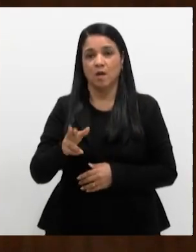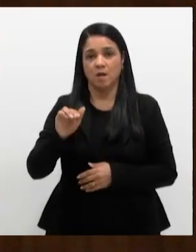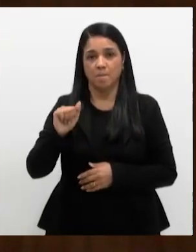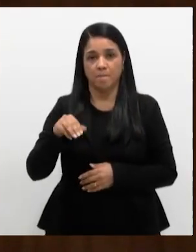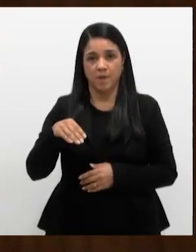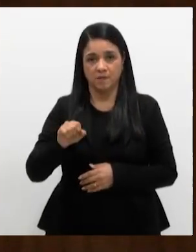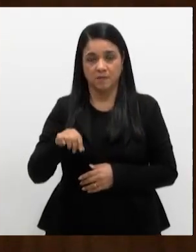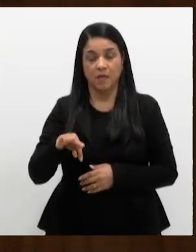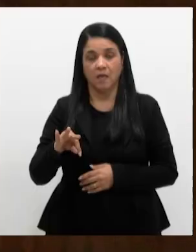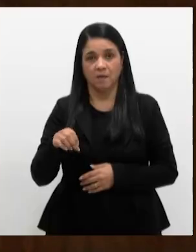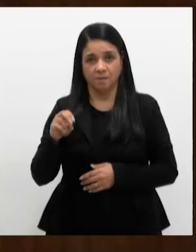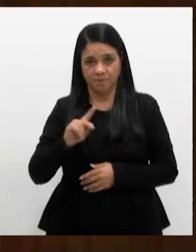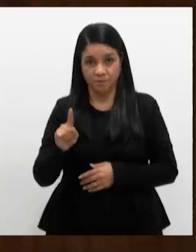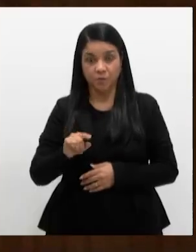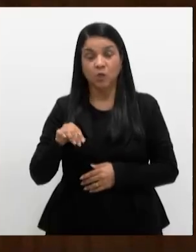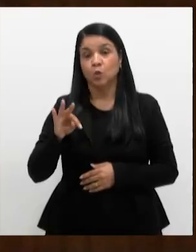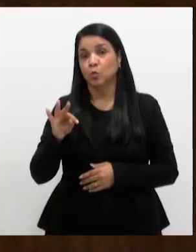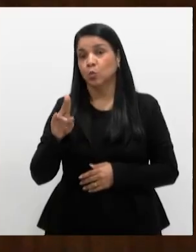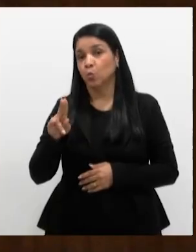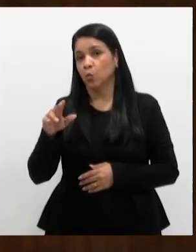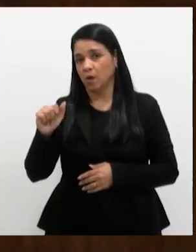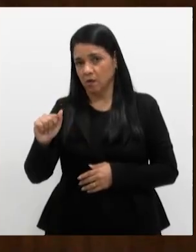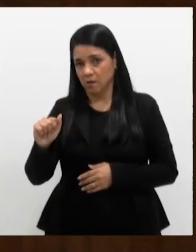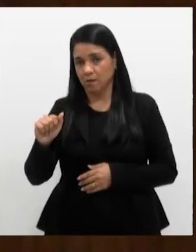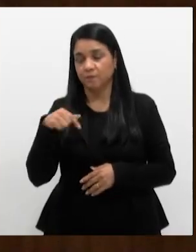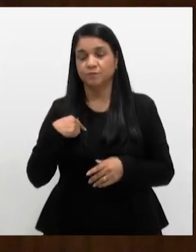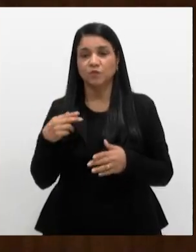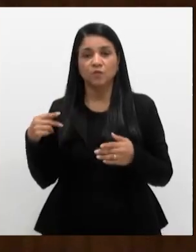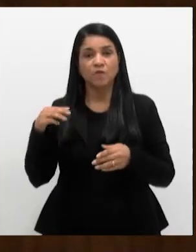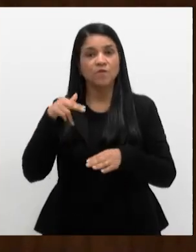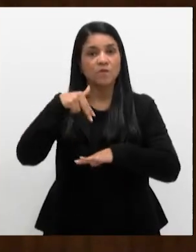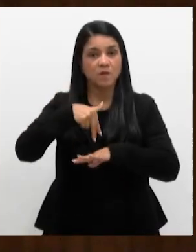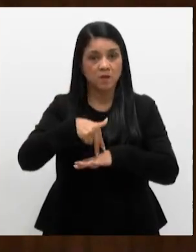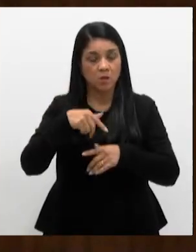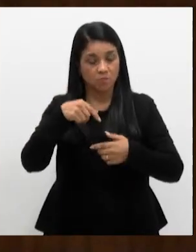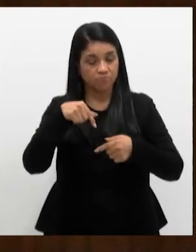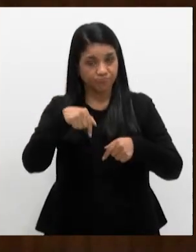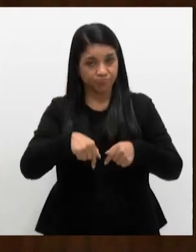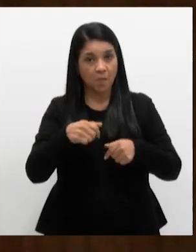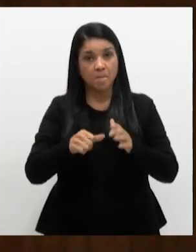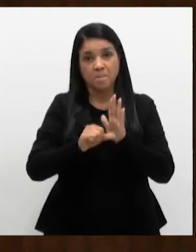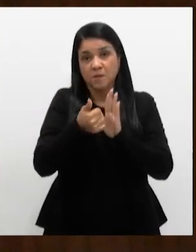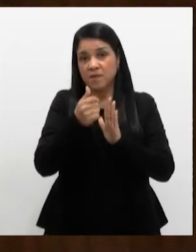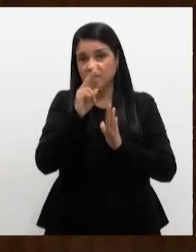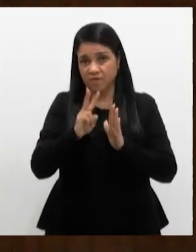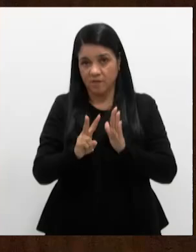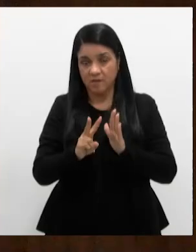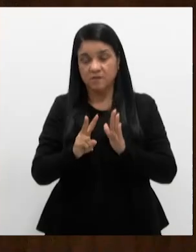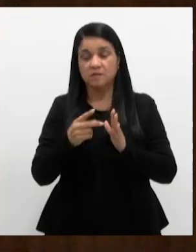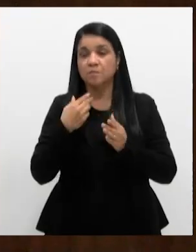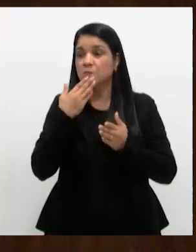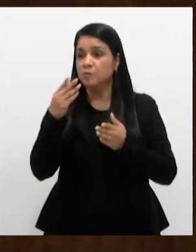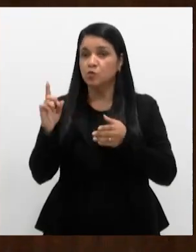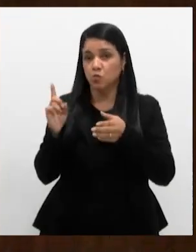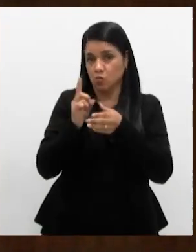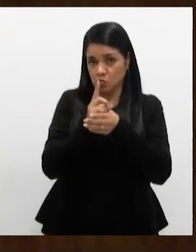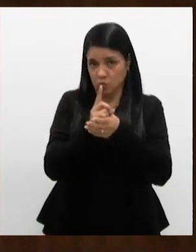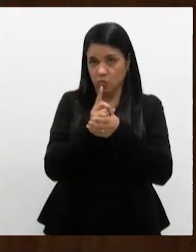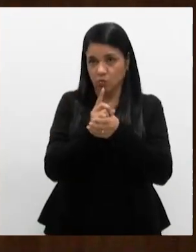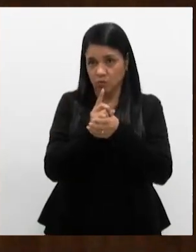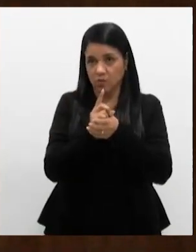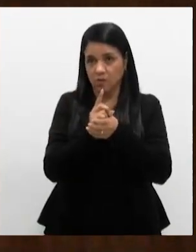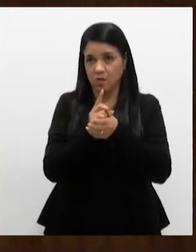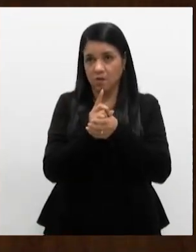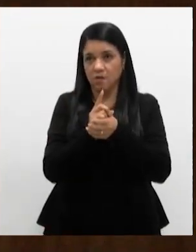vários deputados aqui, no dia que veio ao plenário pela primeira vez, pediram a coautoria e estão falando comigo que a coautoria não